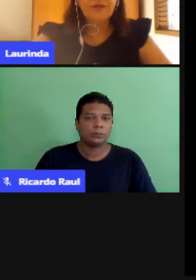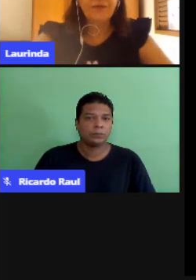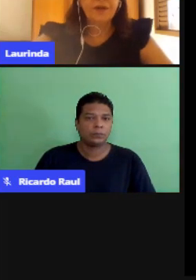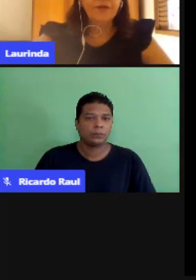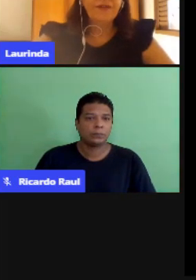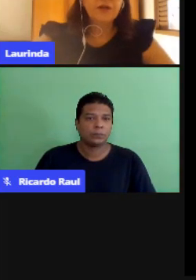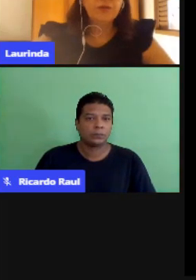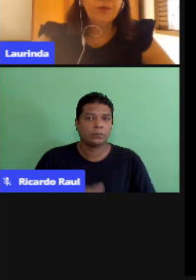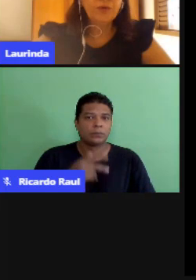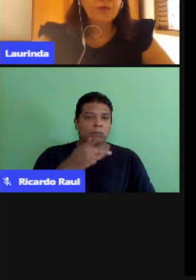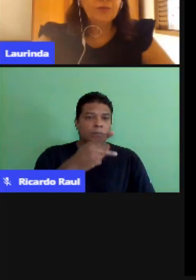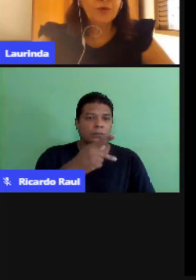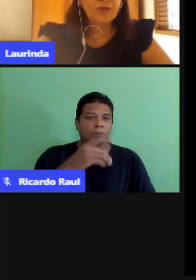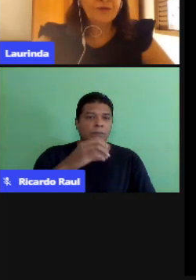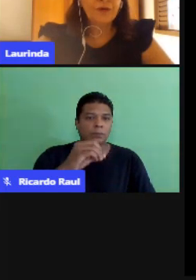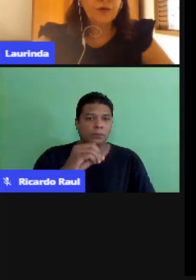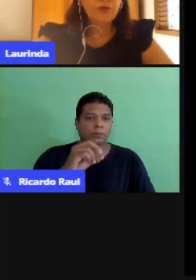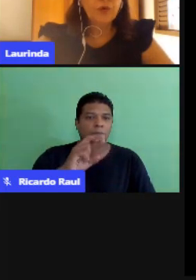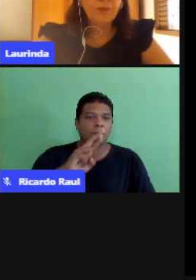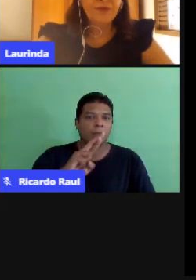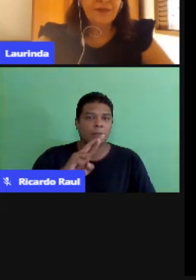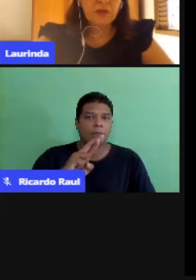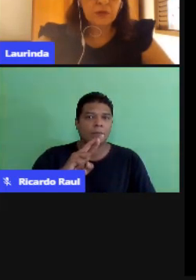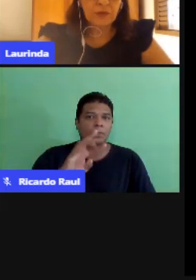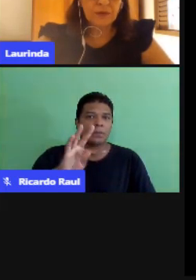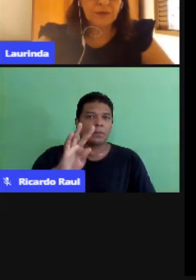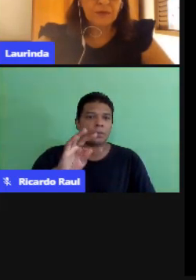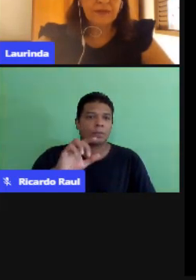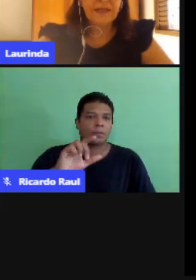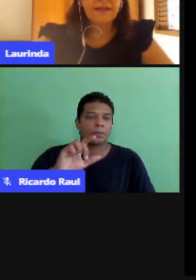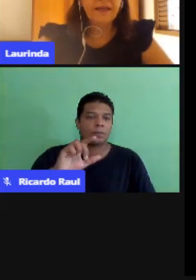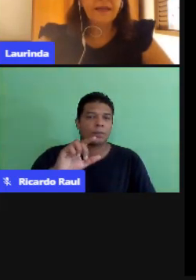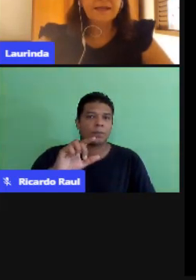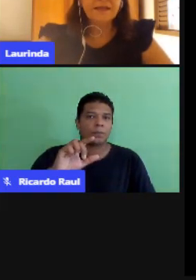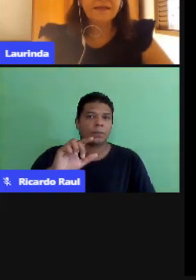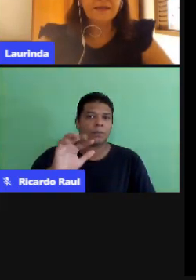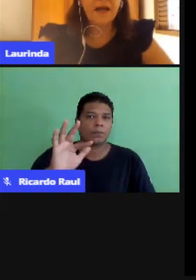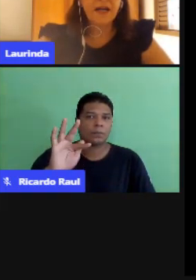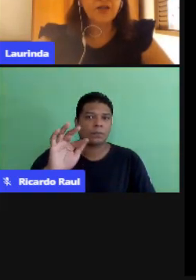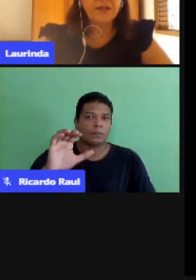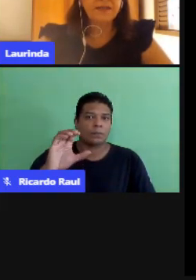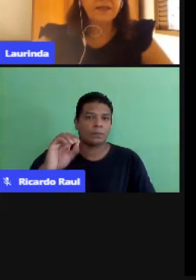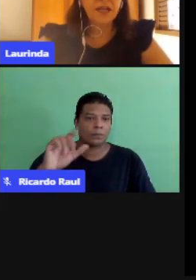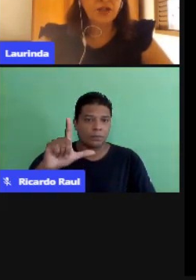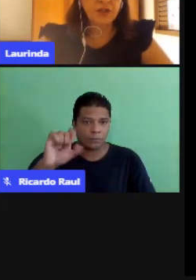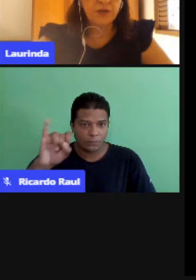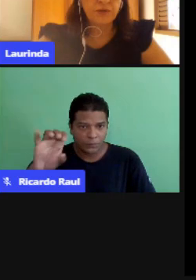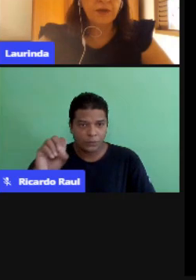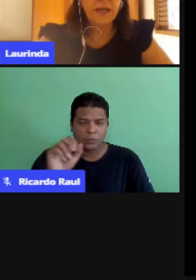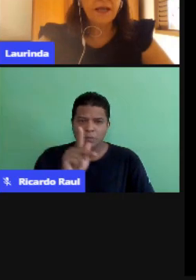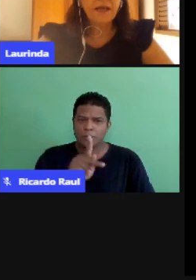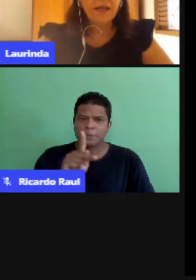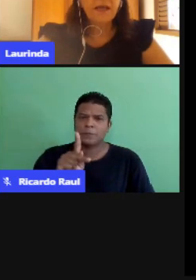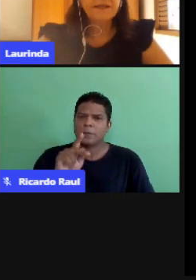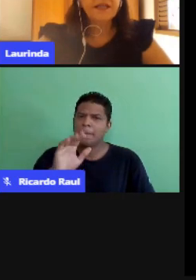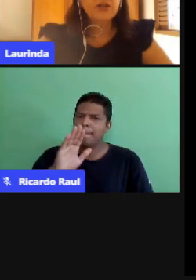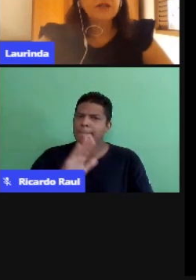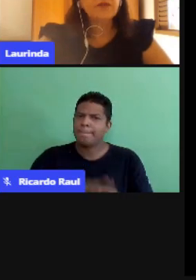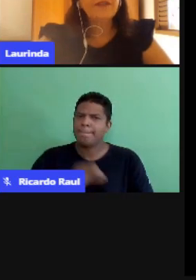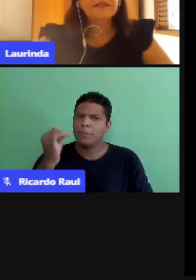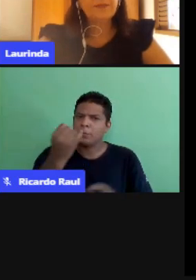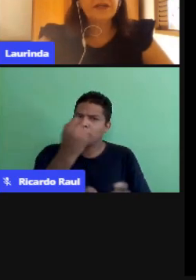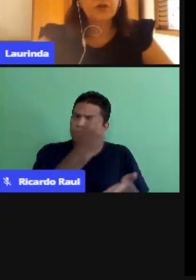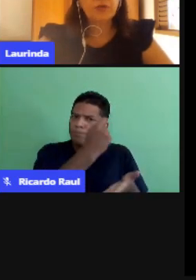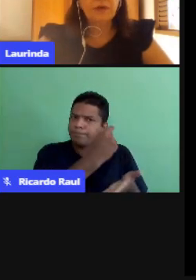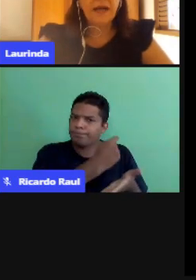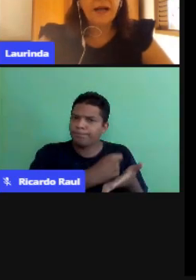E o portfólio, vou falar um pouco do portfólio do professor, da necessidade desse registro. Esse